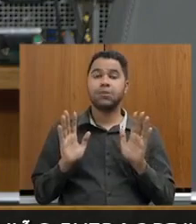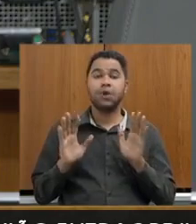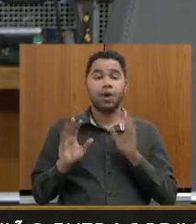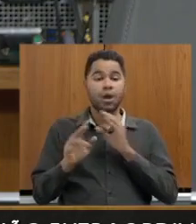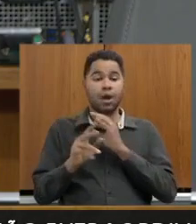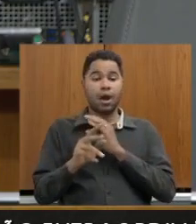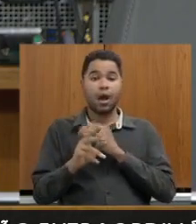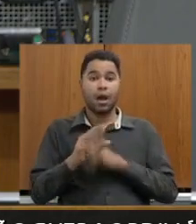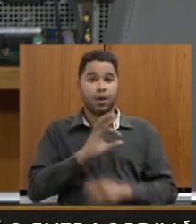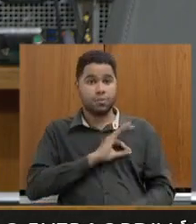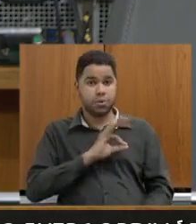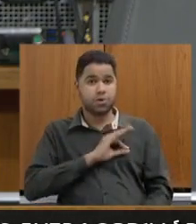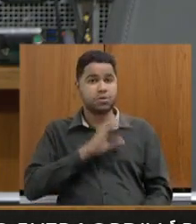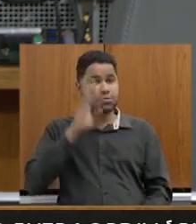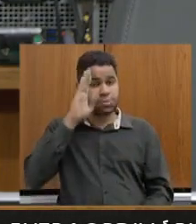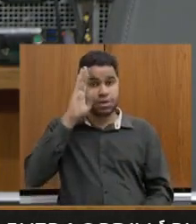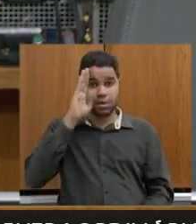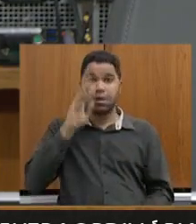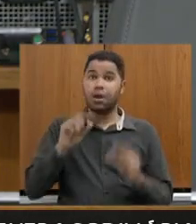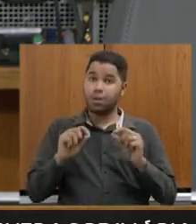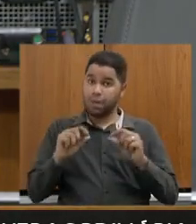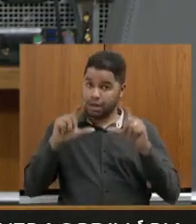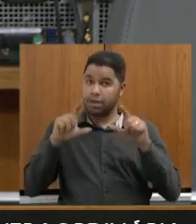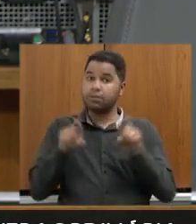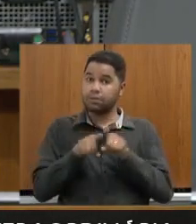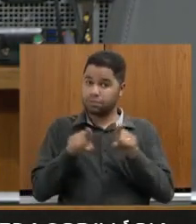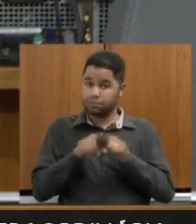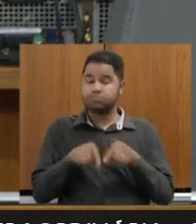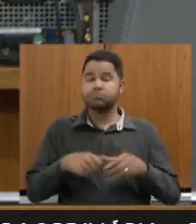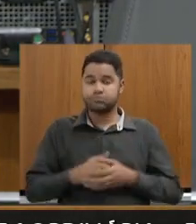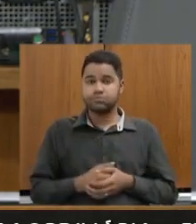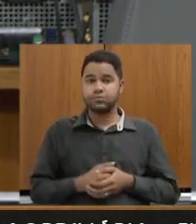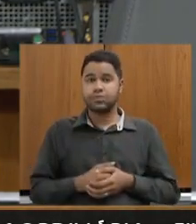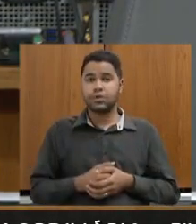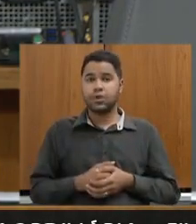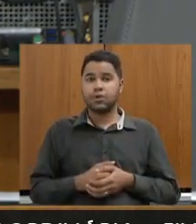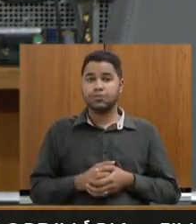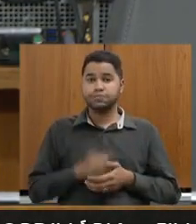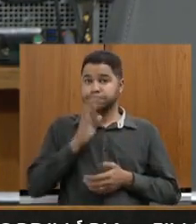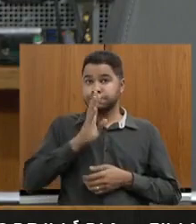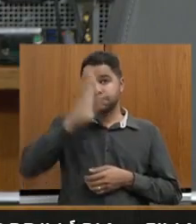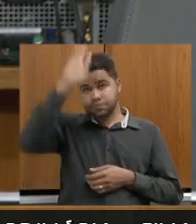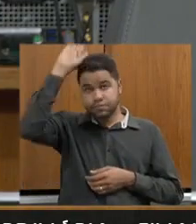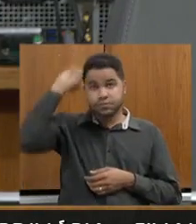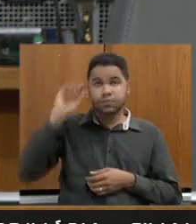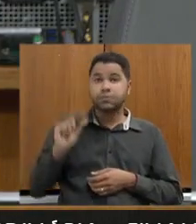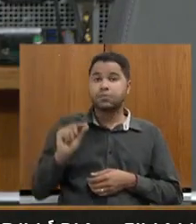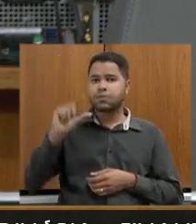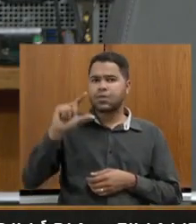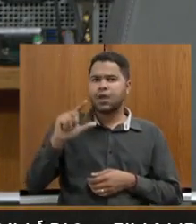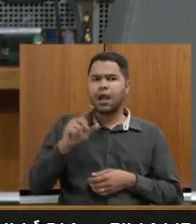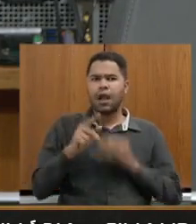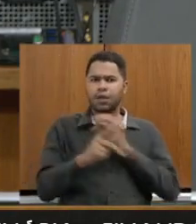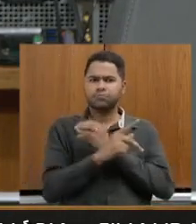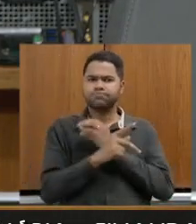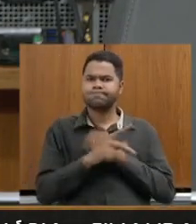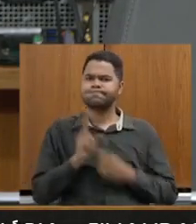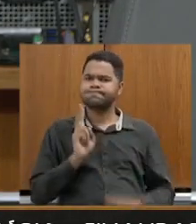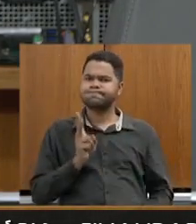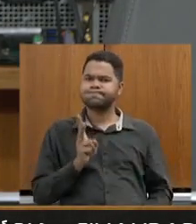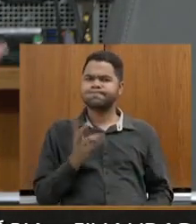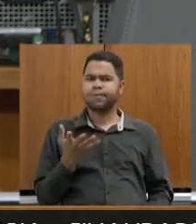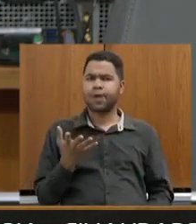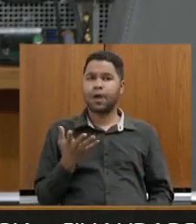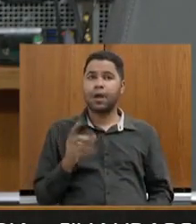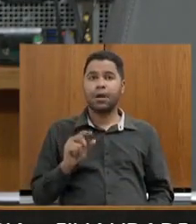polícia militar Manteve os recursos até aumentar um pouco o corpo de bombeiros aumentou EA Polícia Civil Manteve e